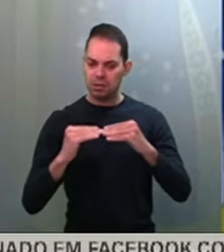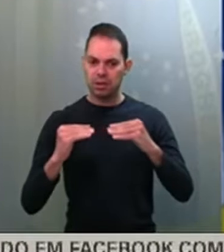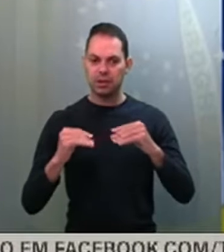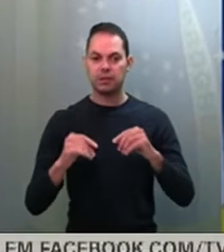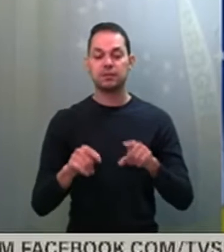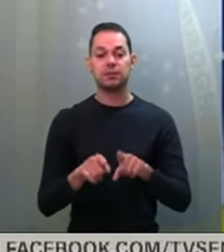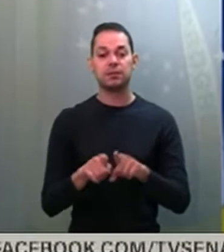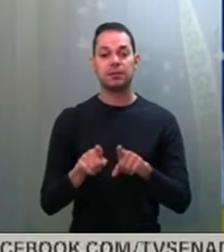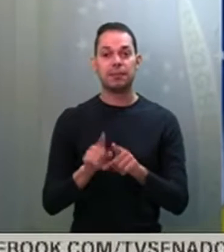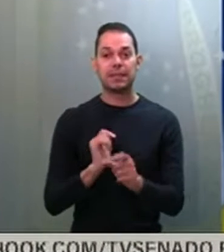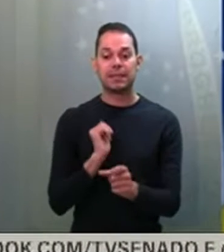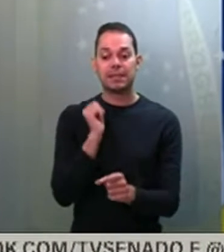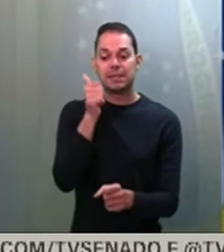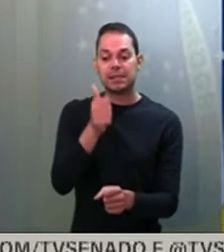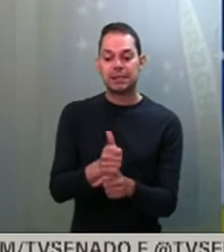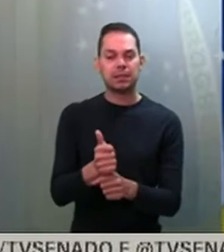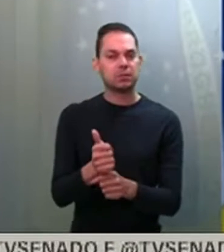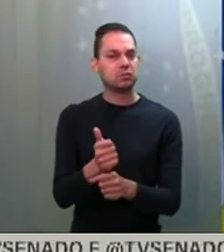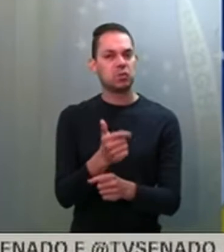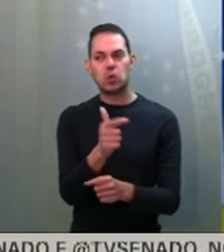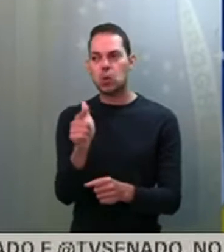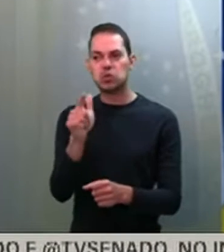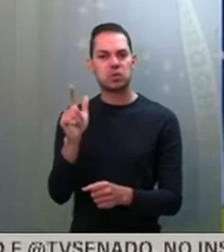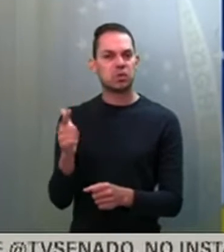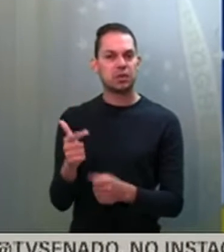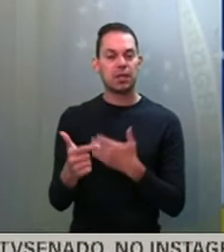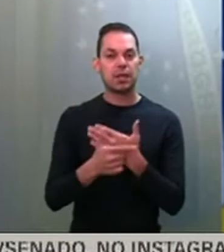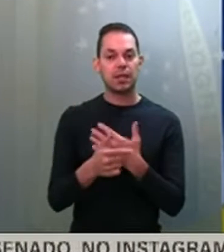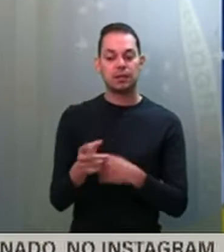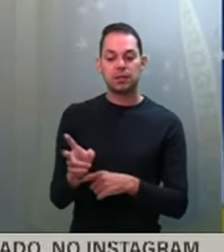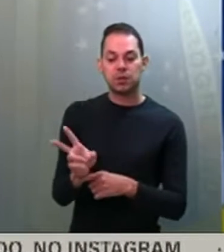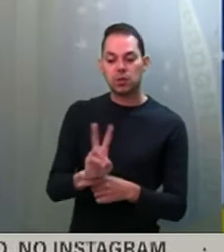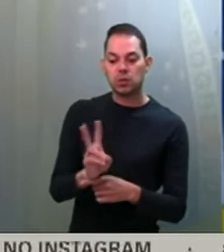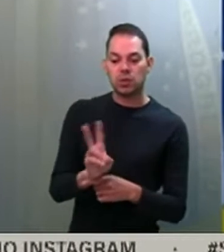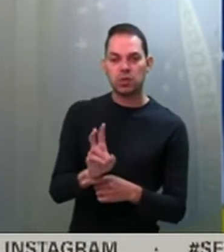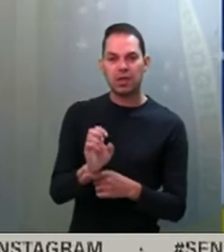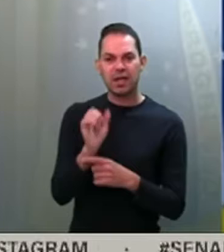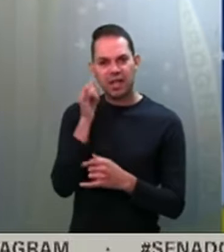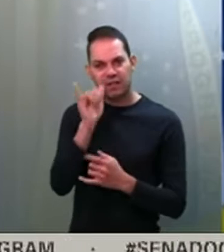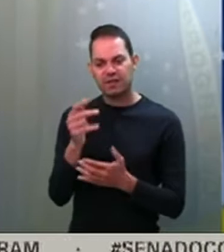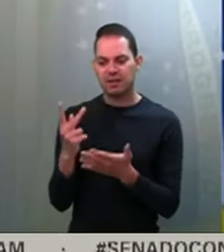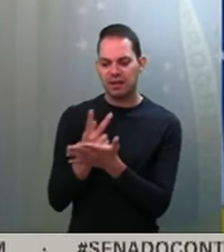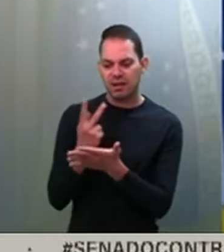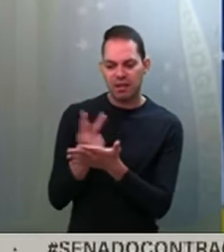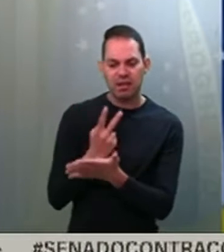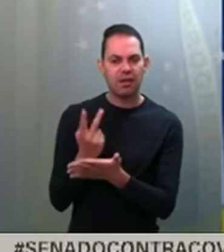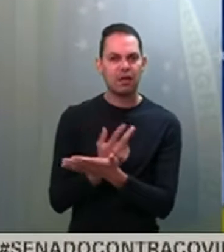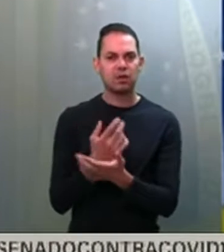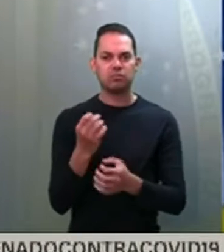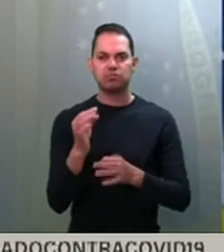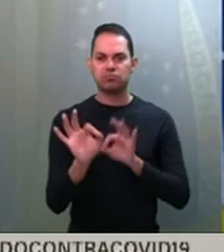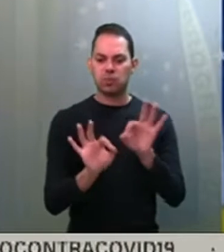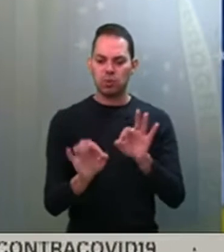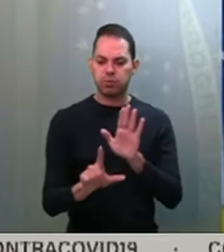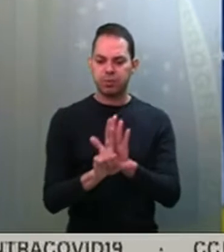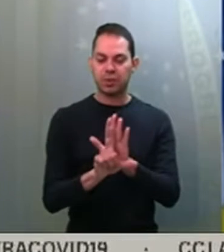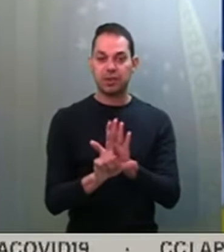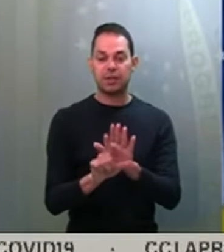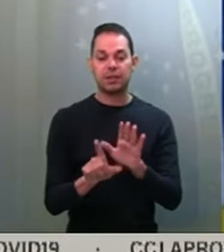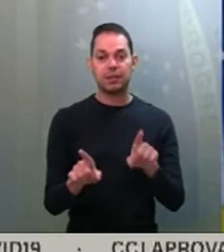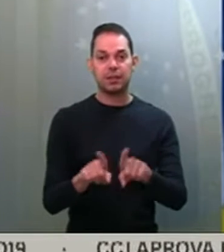seu insubstituível o papel de vigilantes contra eventuais equívocos da produção Legislativa a